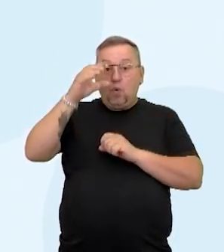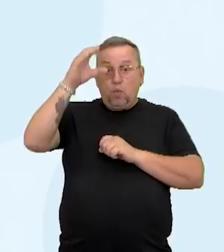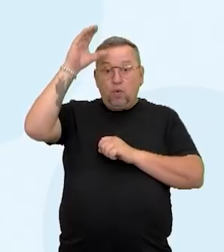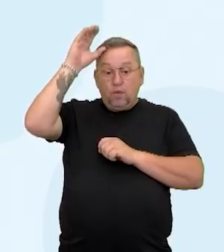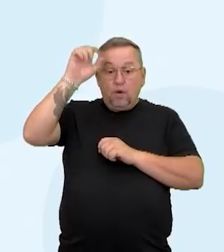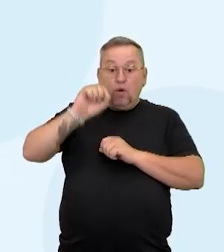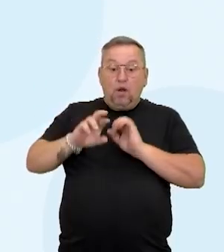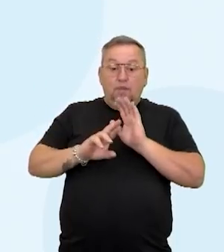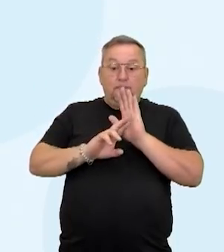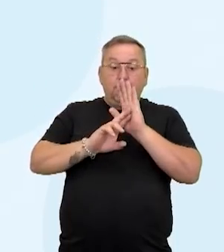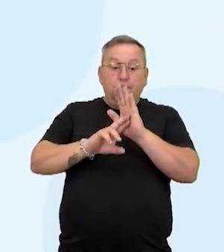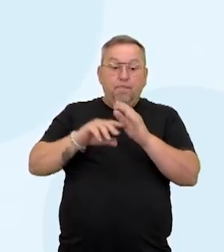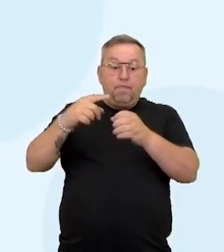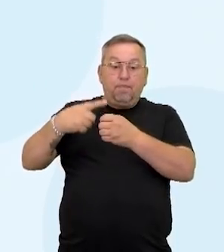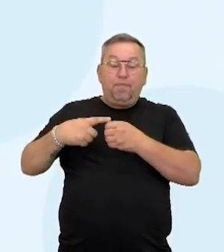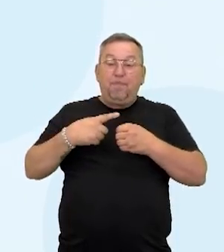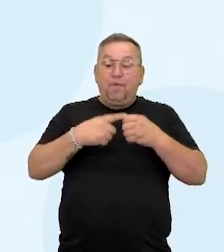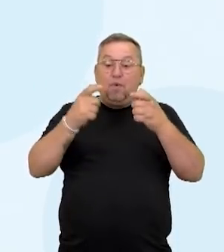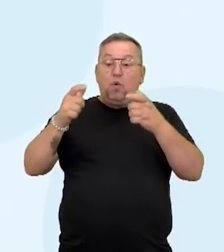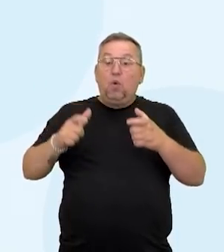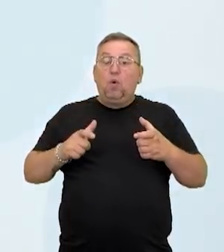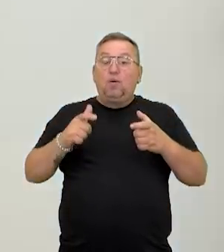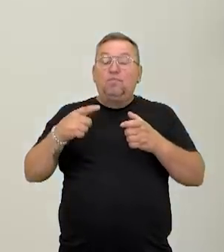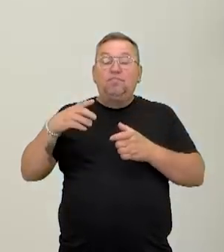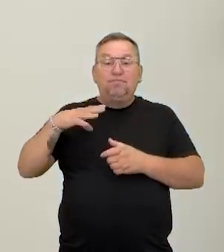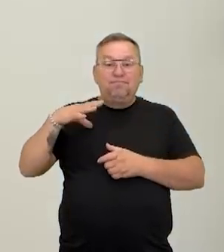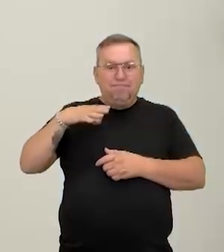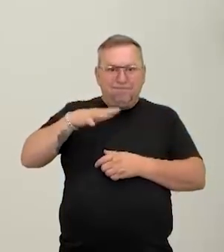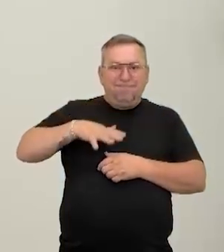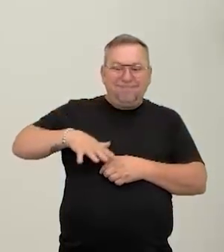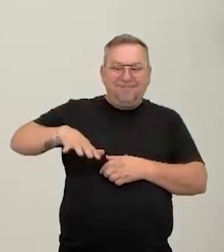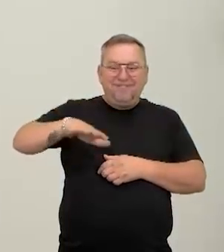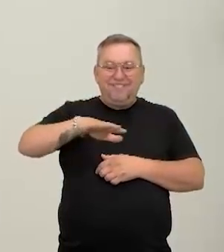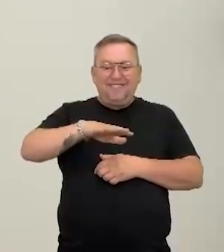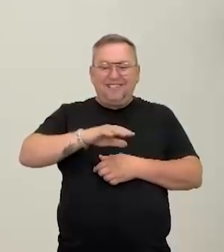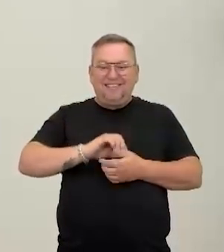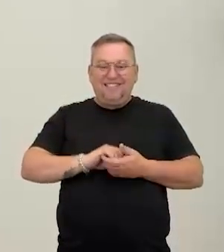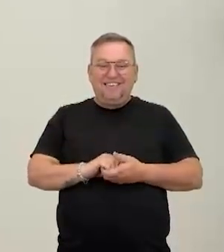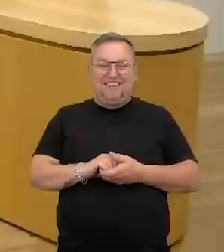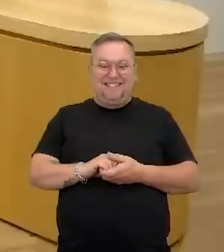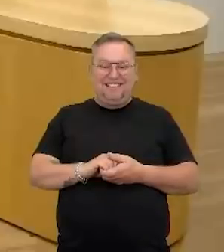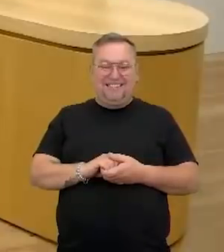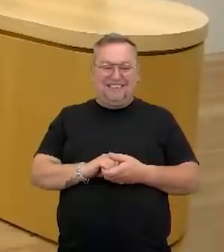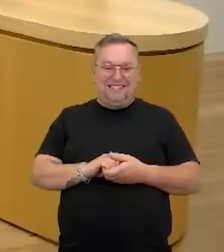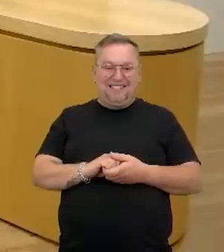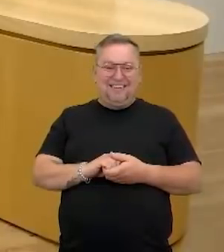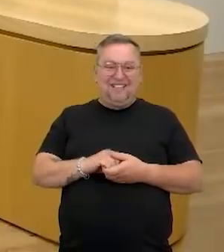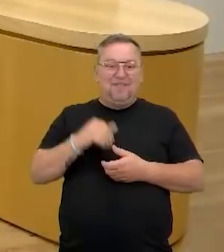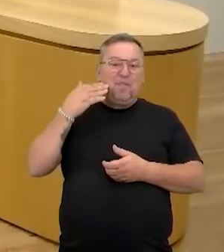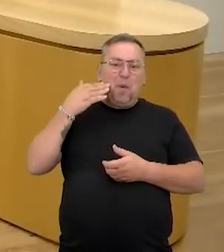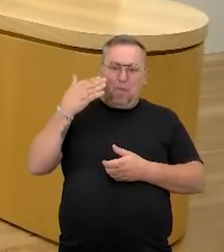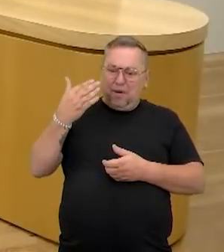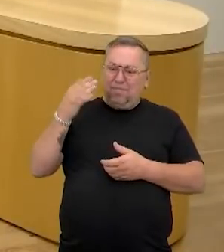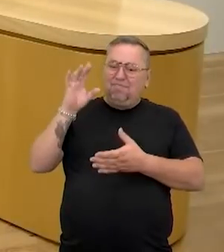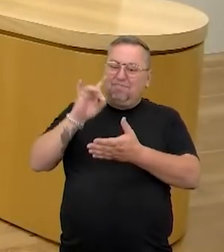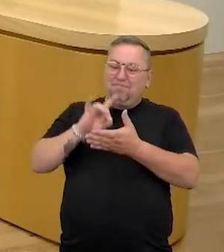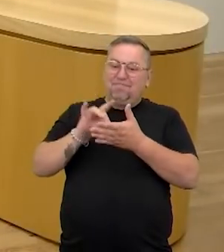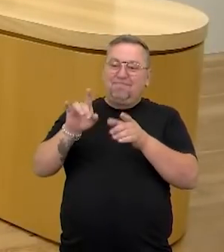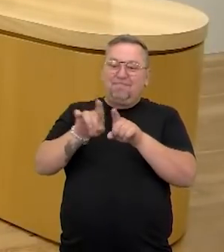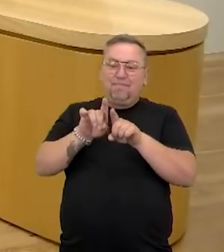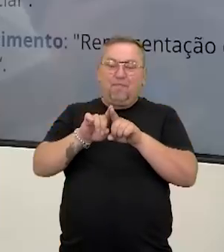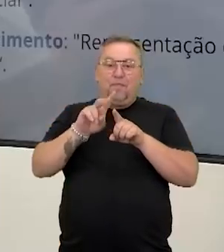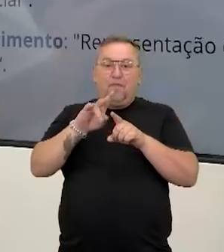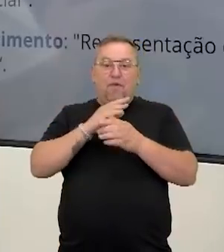conhecimento é a representação das cidades e de espaços urbanos, né? É isso aí. Valeu, Jonas, brigadão. E aí nós